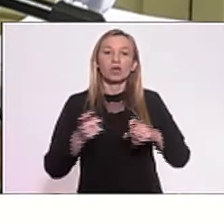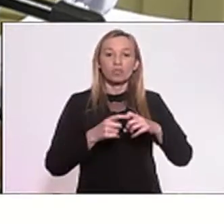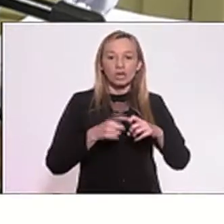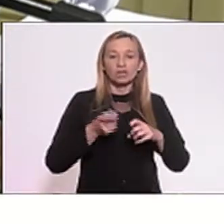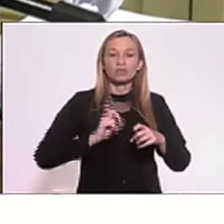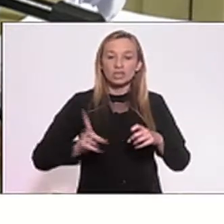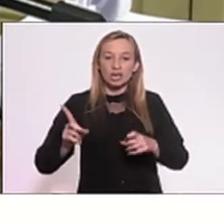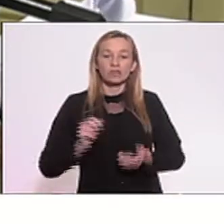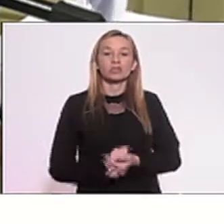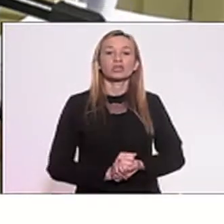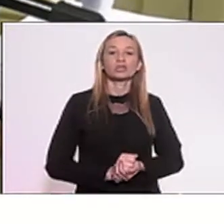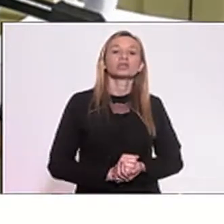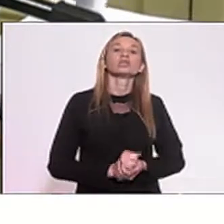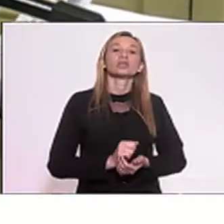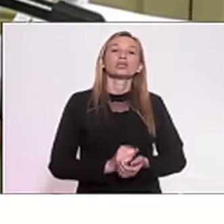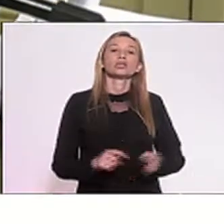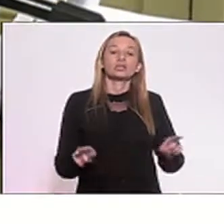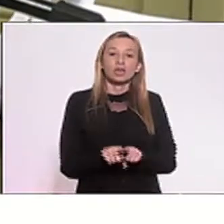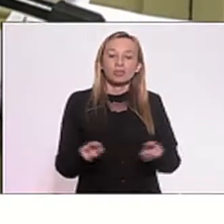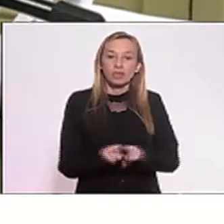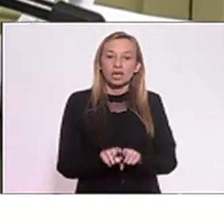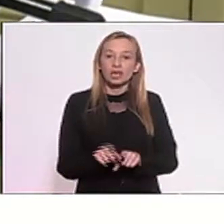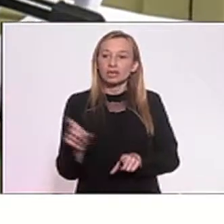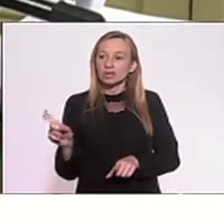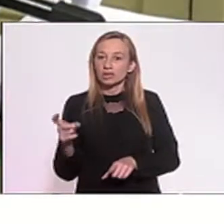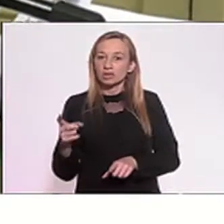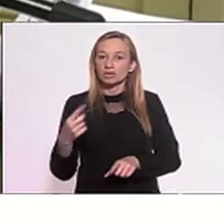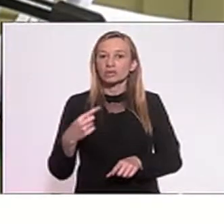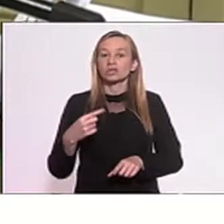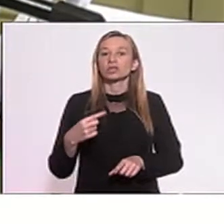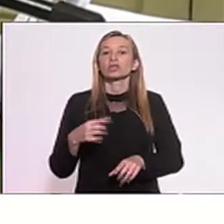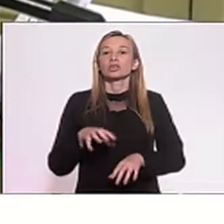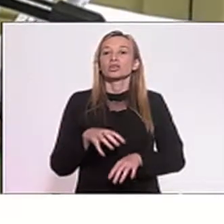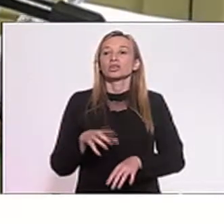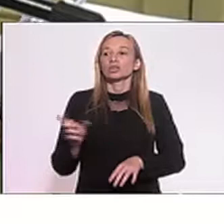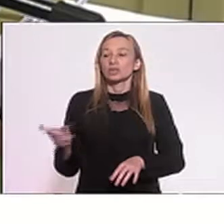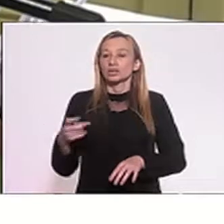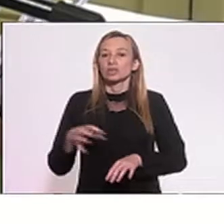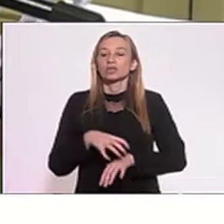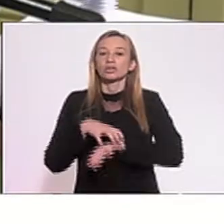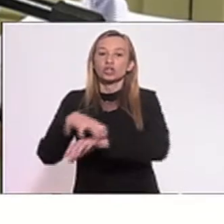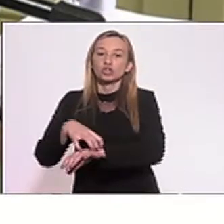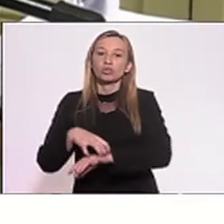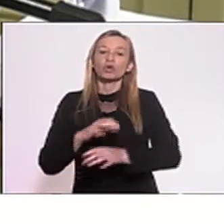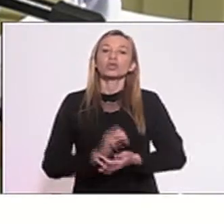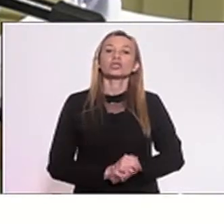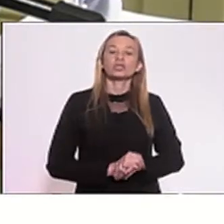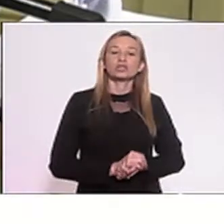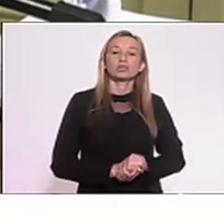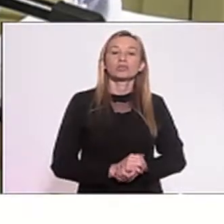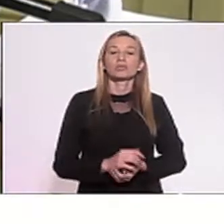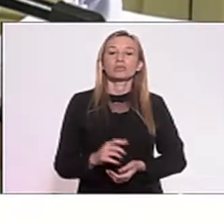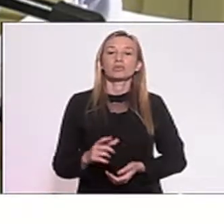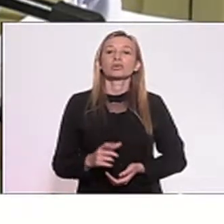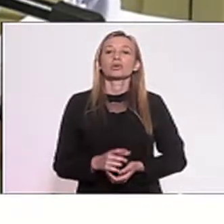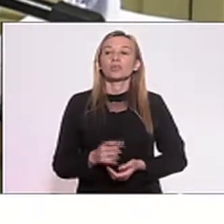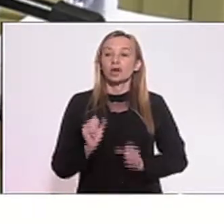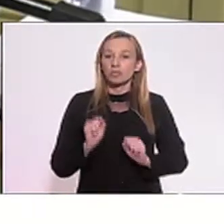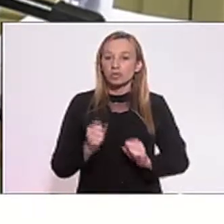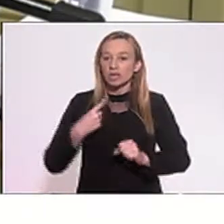Instituir a distribuição de passes ou passe livre no transporte coletivo para garantir a frequência ao